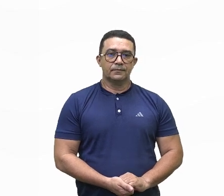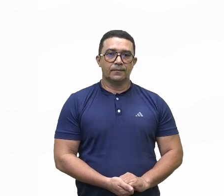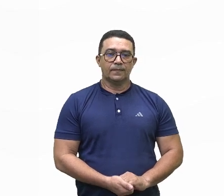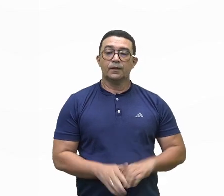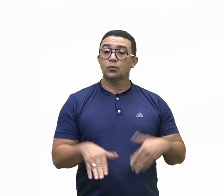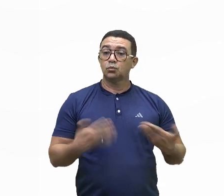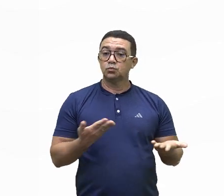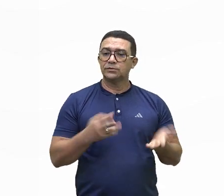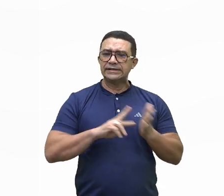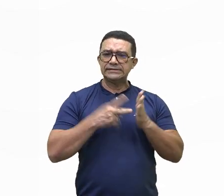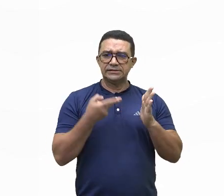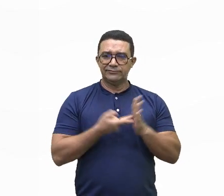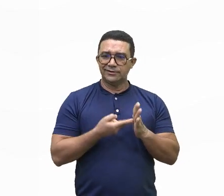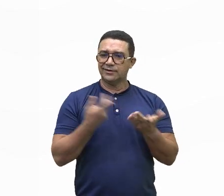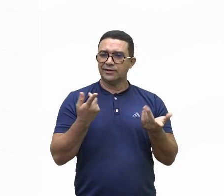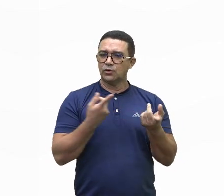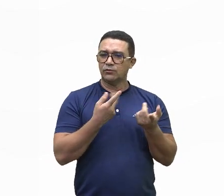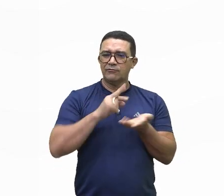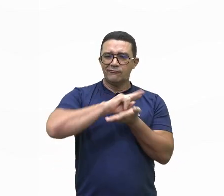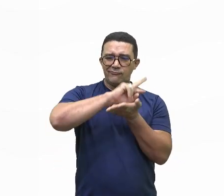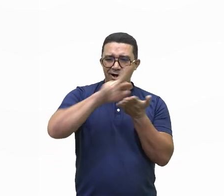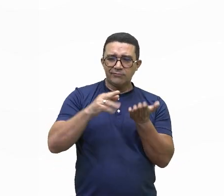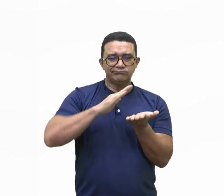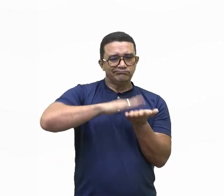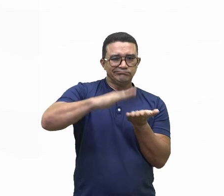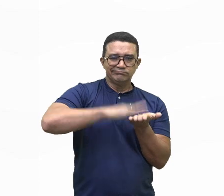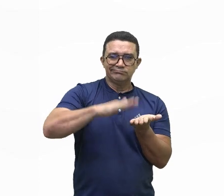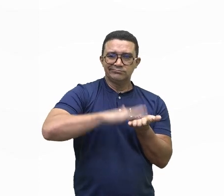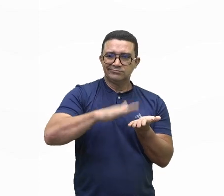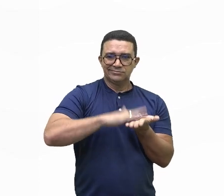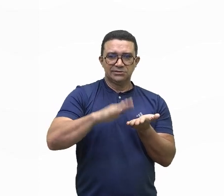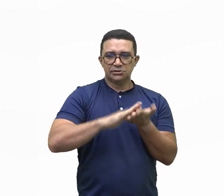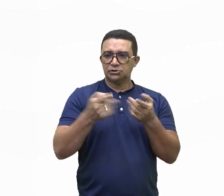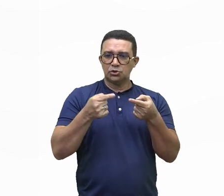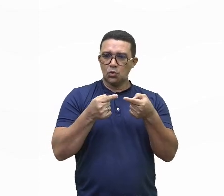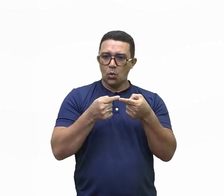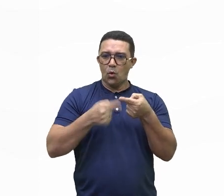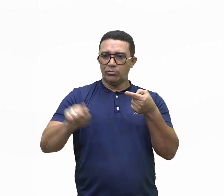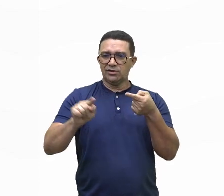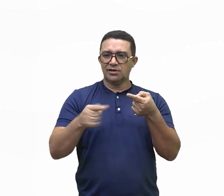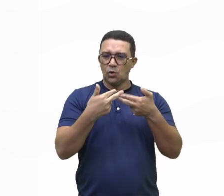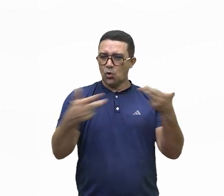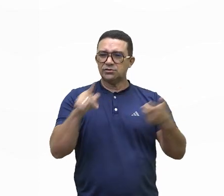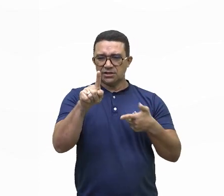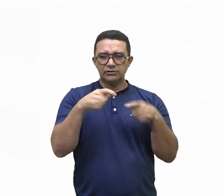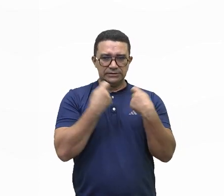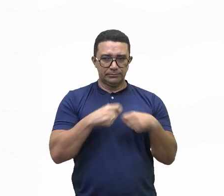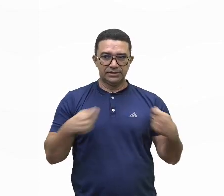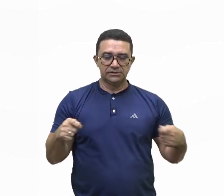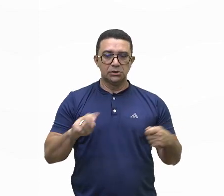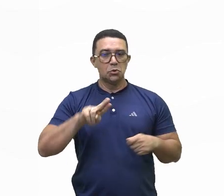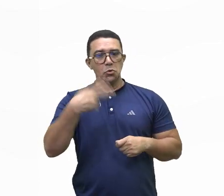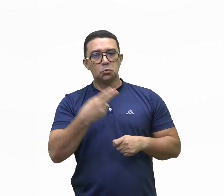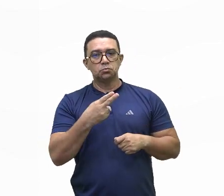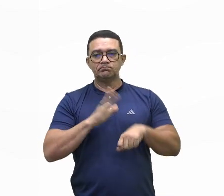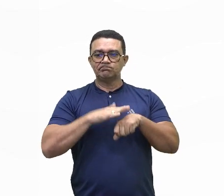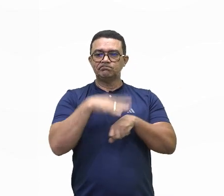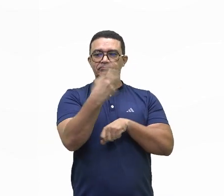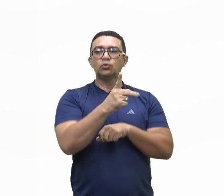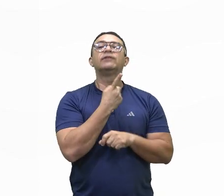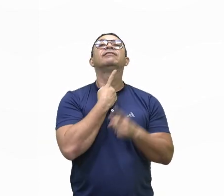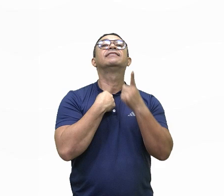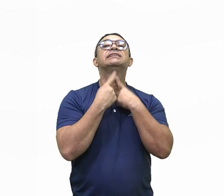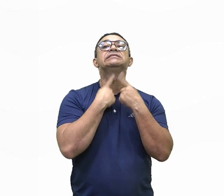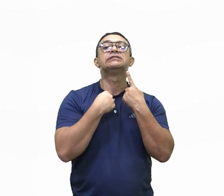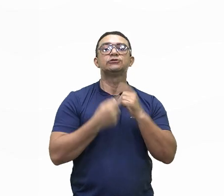São gastos que não geram bem-estar nem estão ligados à necessidade ou a desejos.